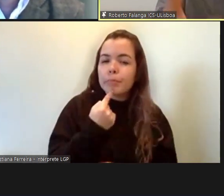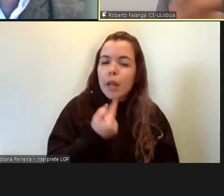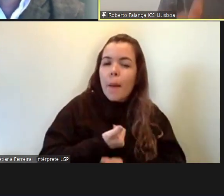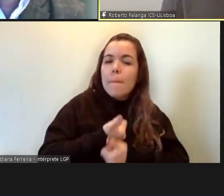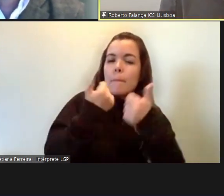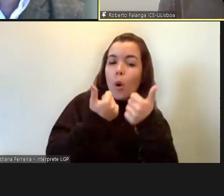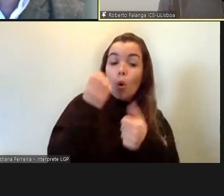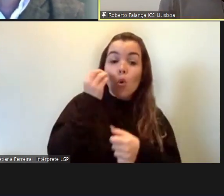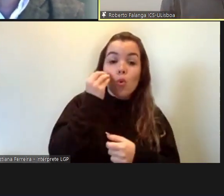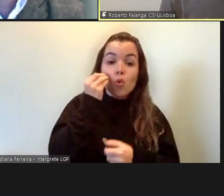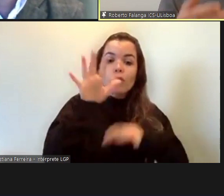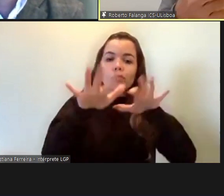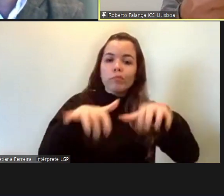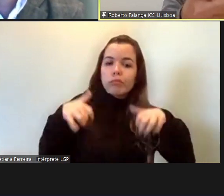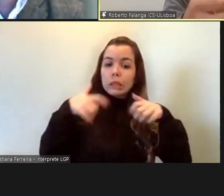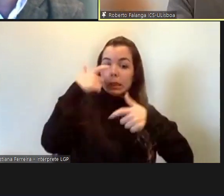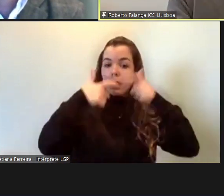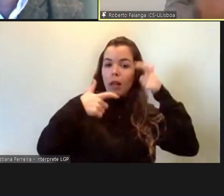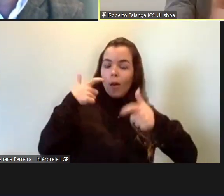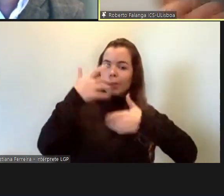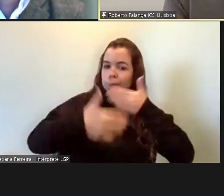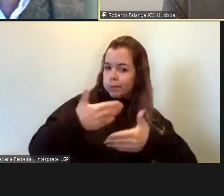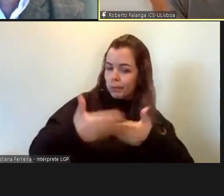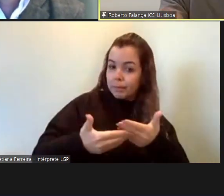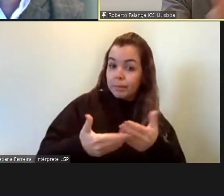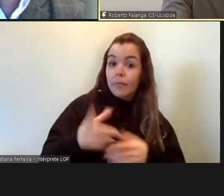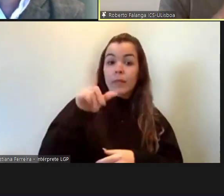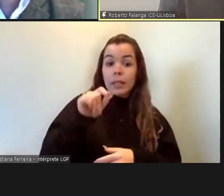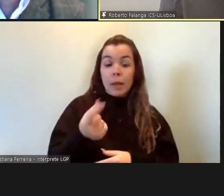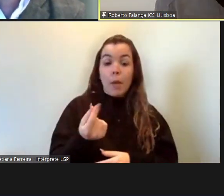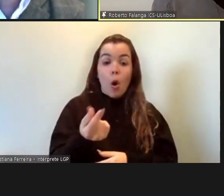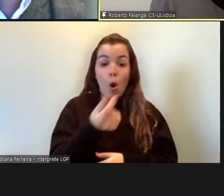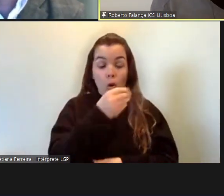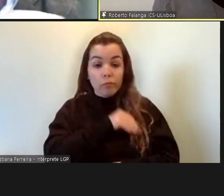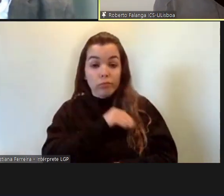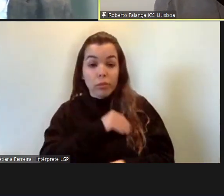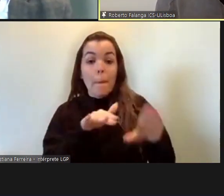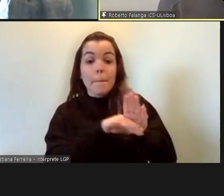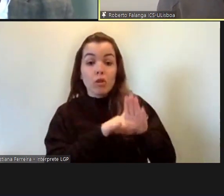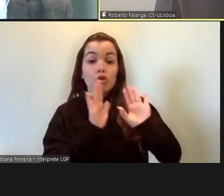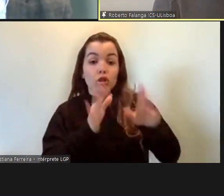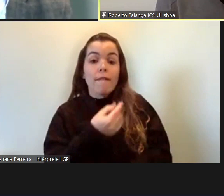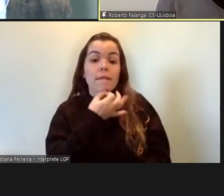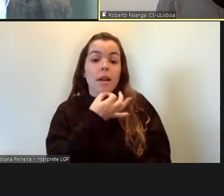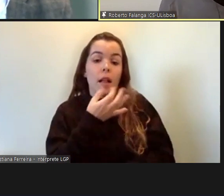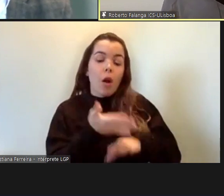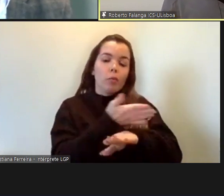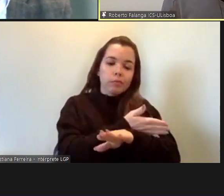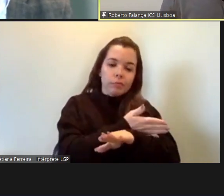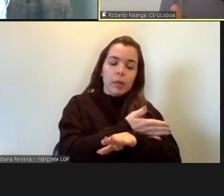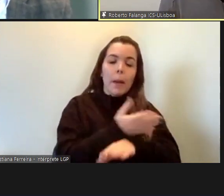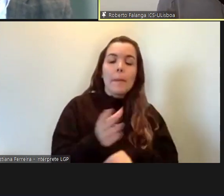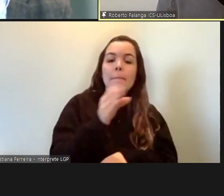exemplo, as assembleias de cidadãos. E já agora, os orçamentos participativos, que também foram mencionados,